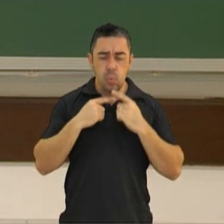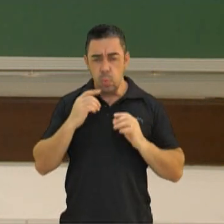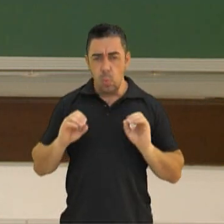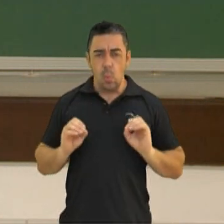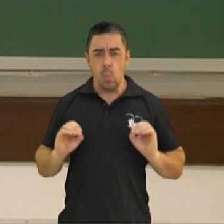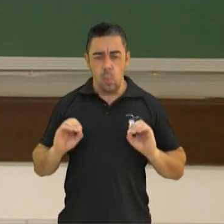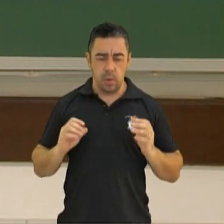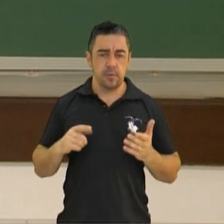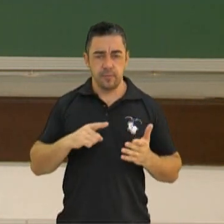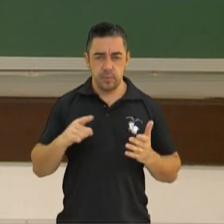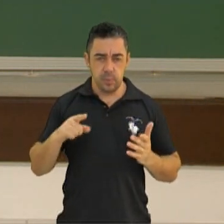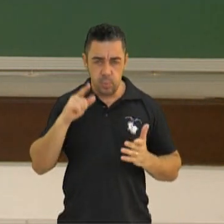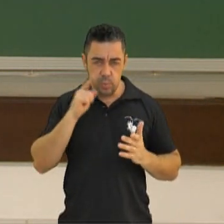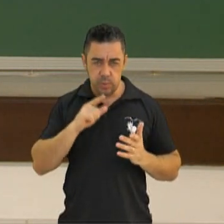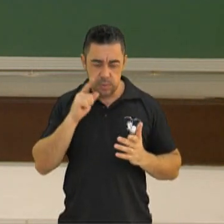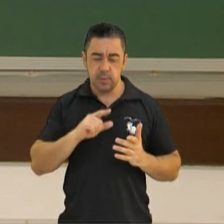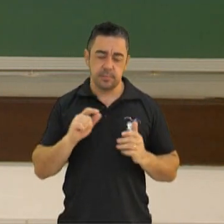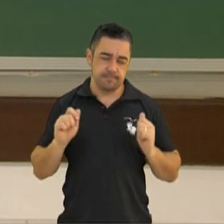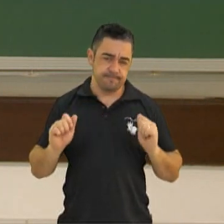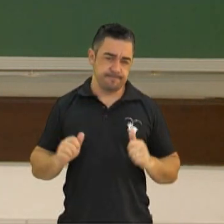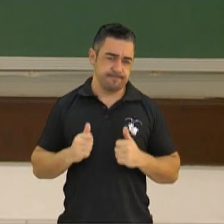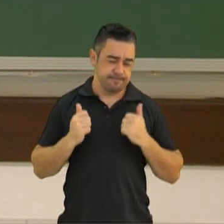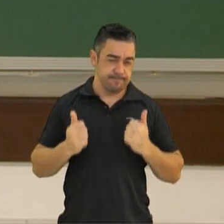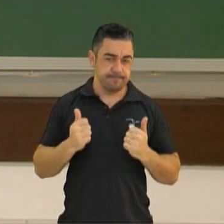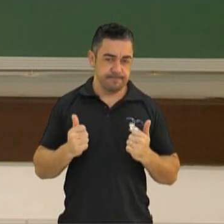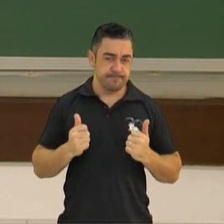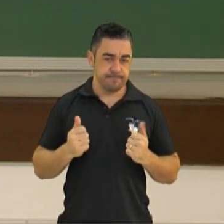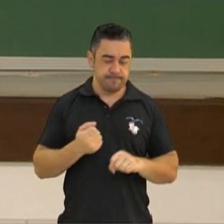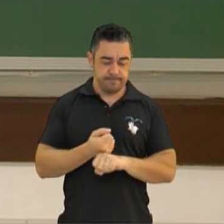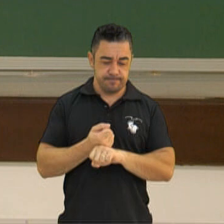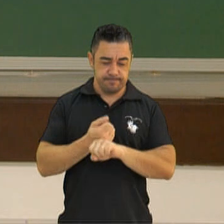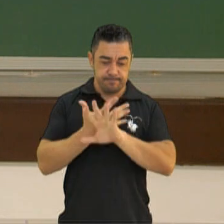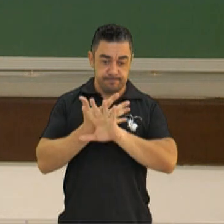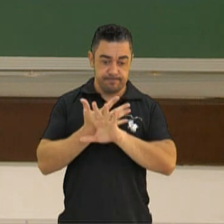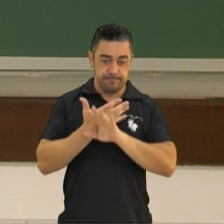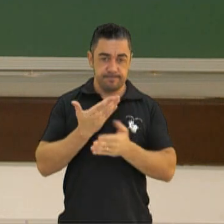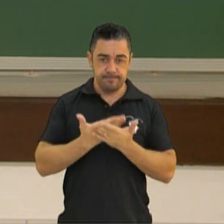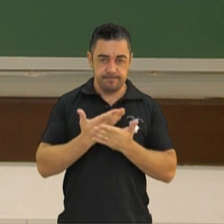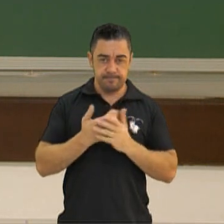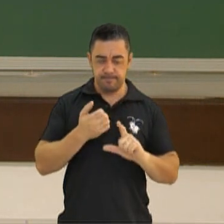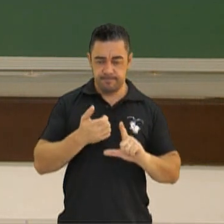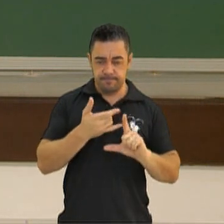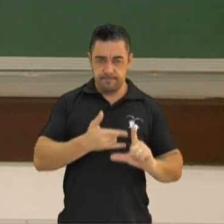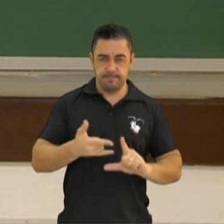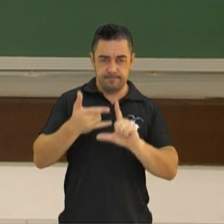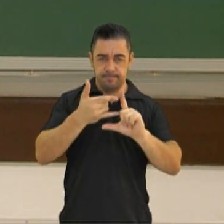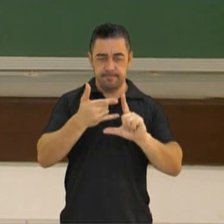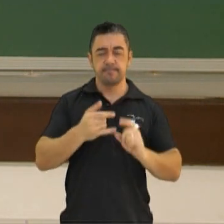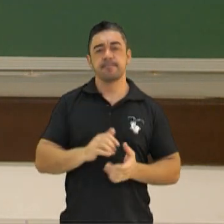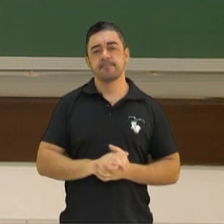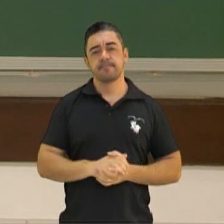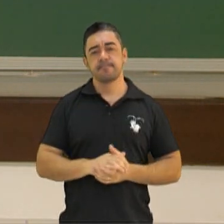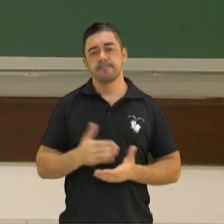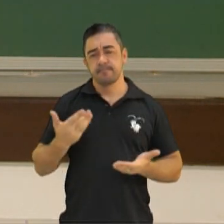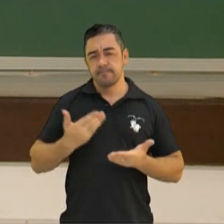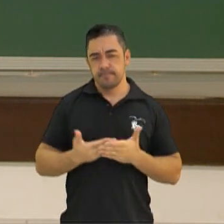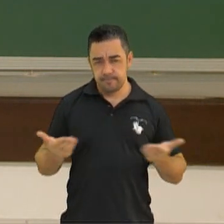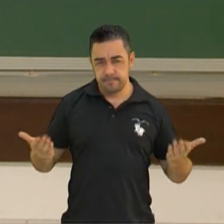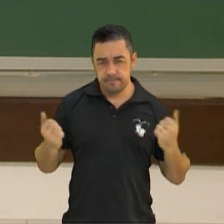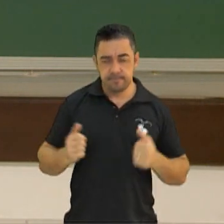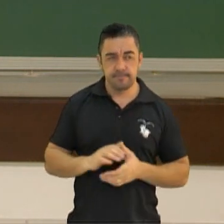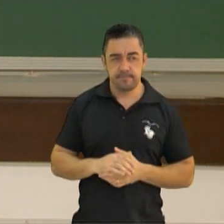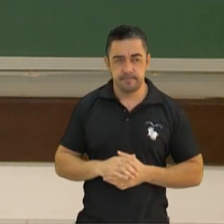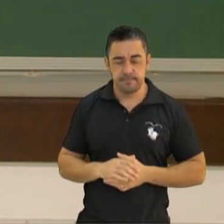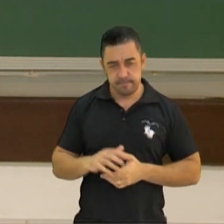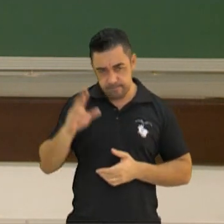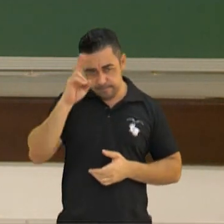tudo que você quiser, você faz lá na sua videoaula, ok? Beleza? Vamos para a nossa aula, então?